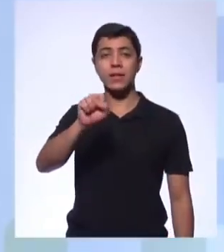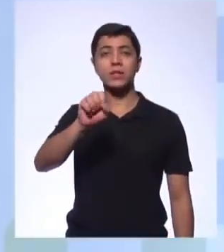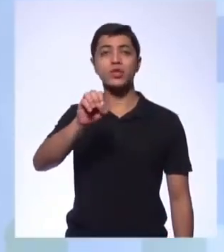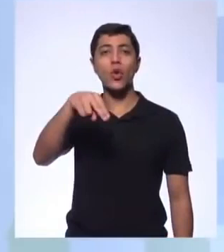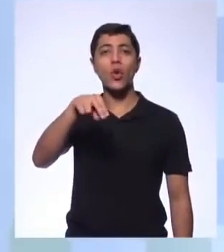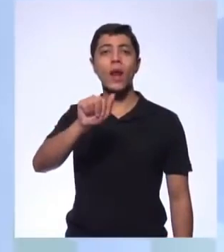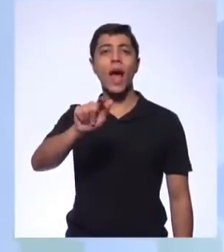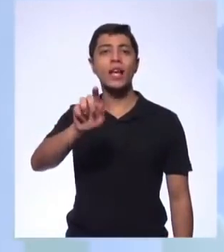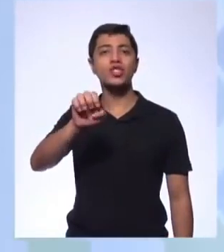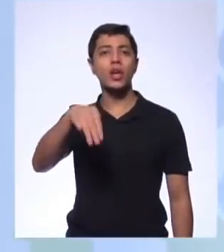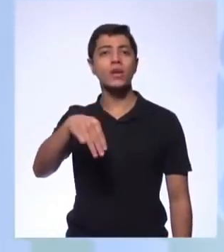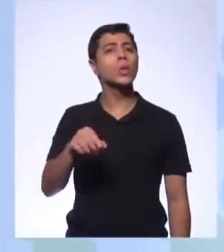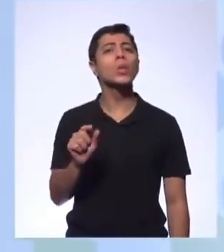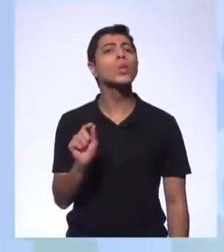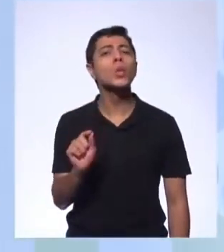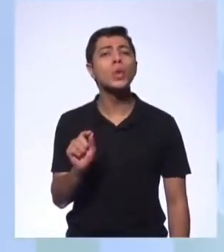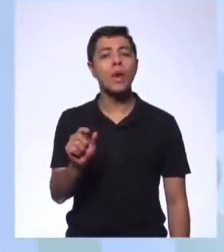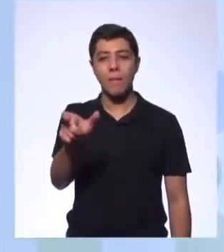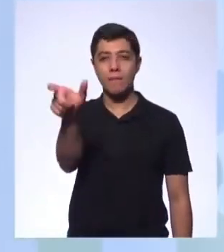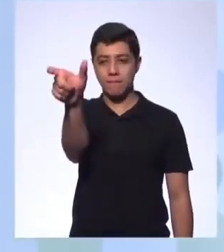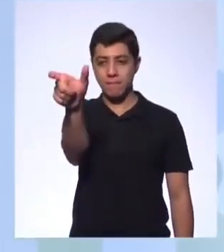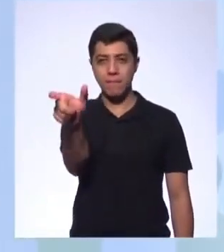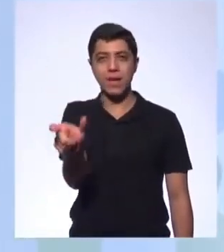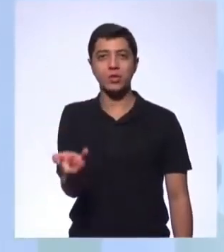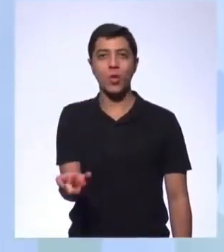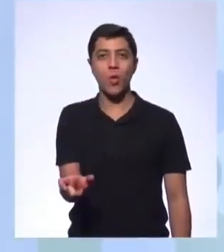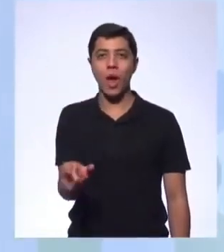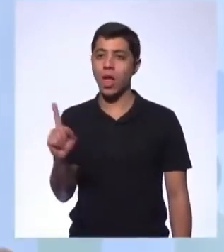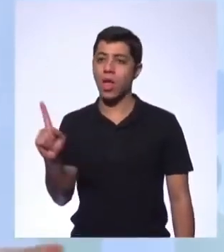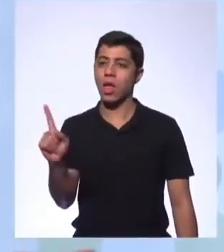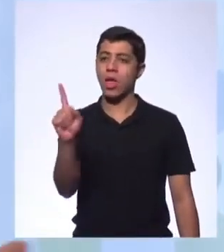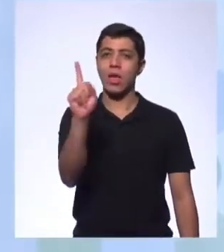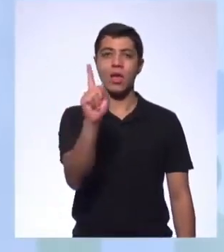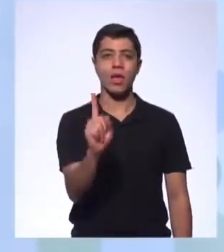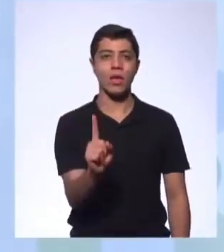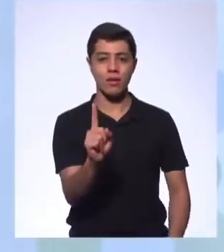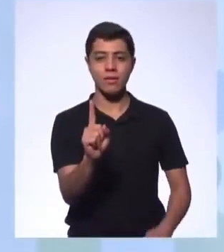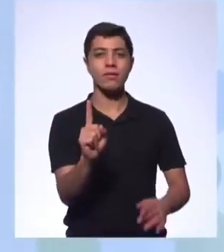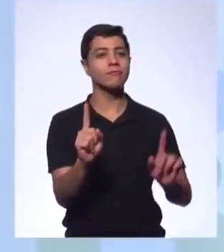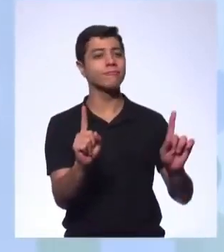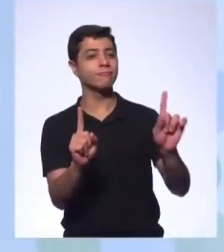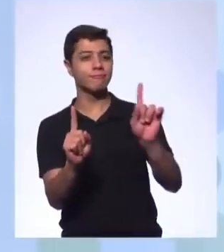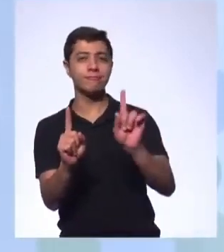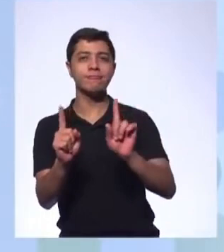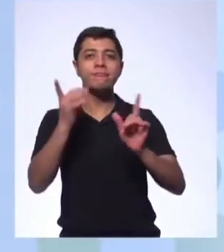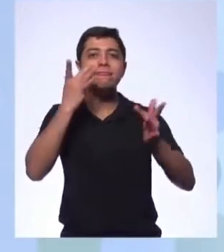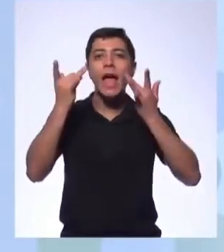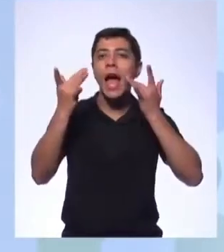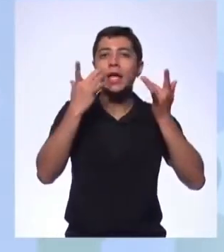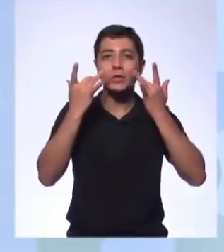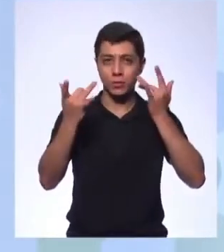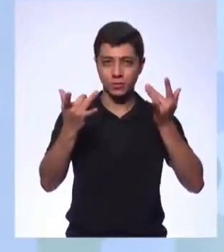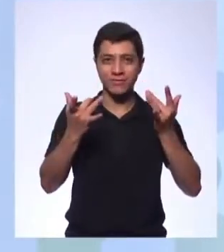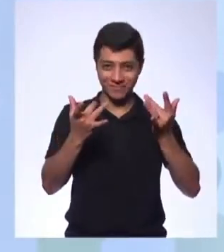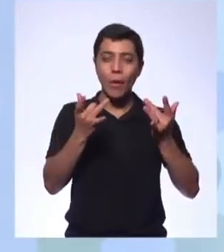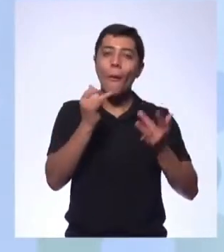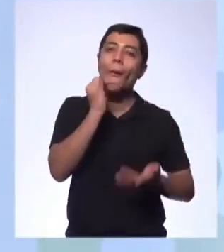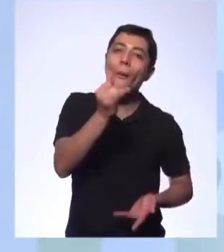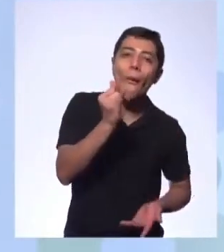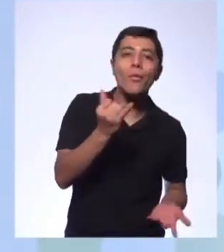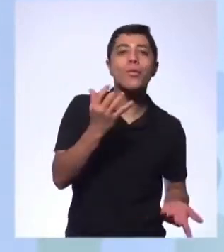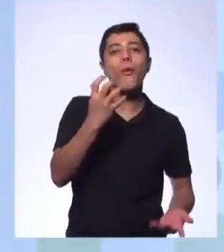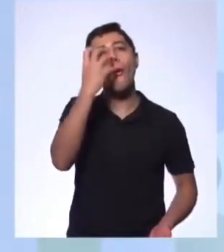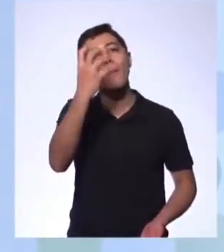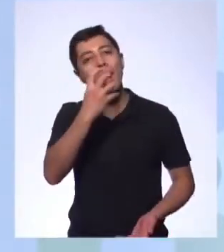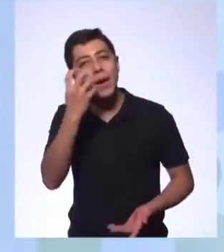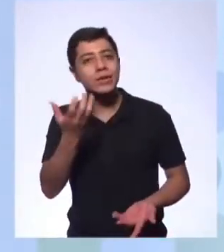pessoa, né, no teatro, tanto nos enredos, né, romances, contos, né? E as rubricas são aqueles textos